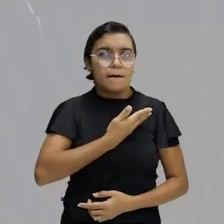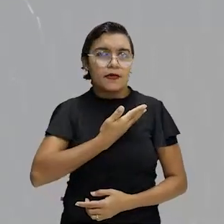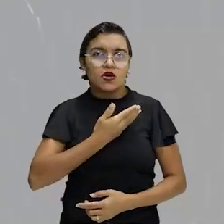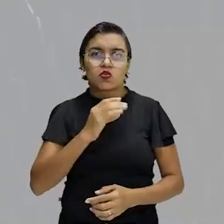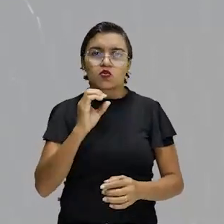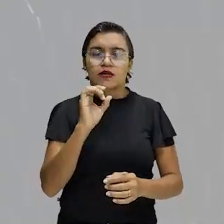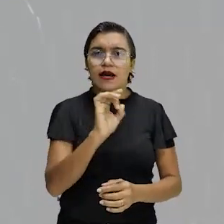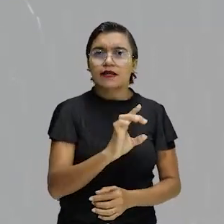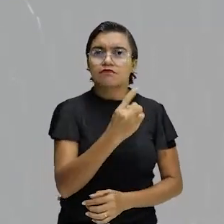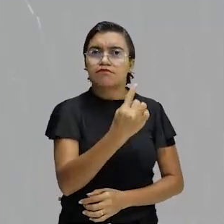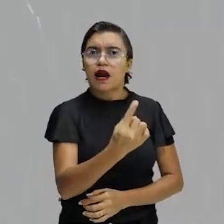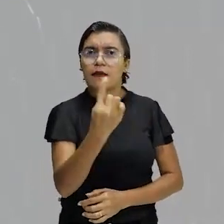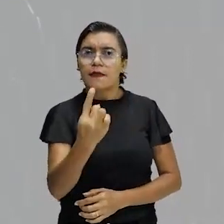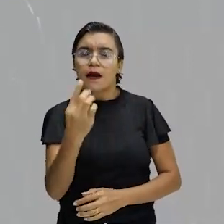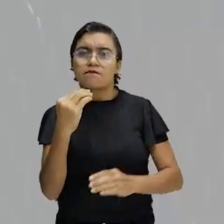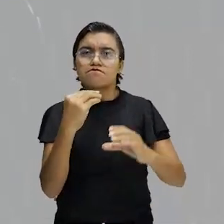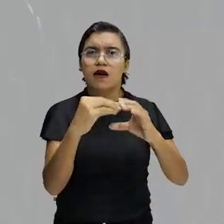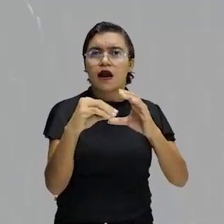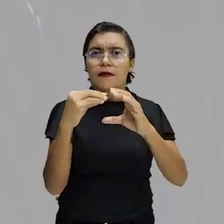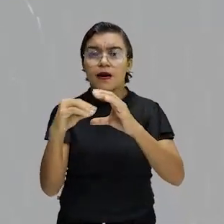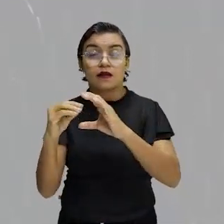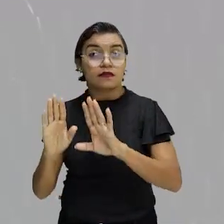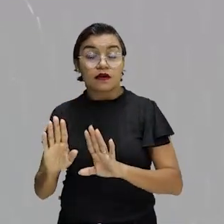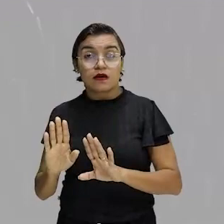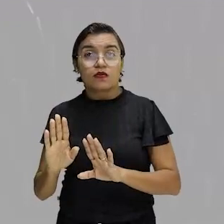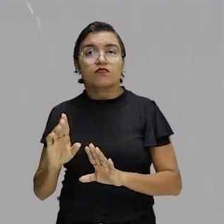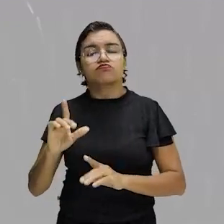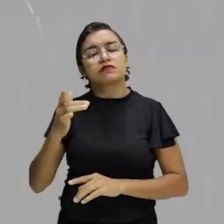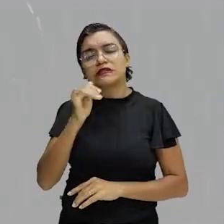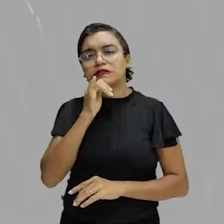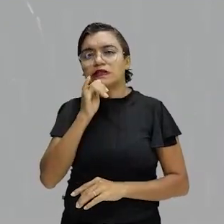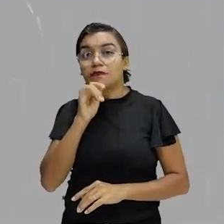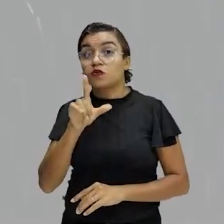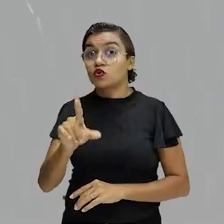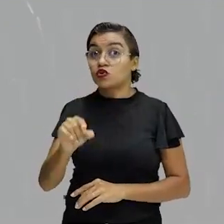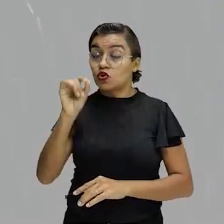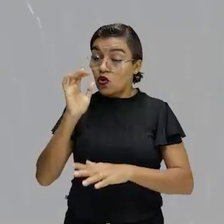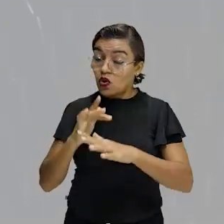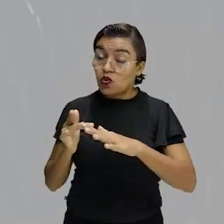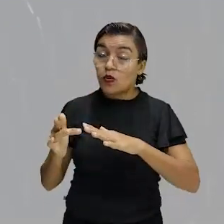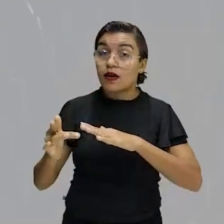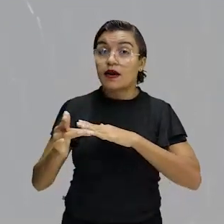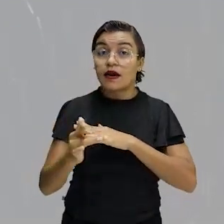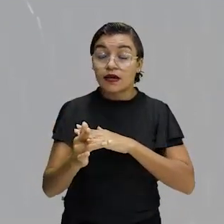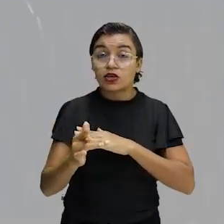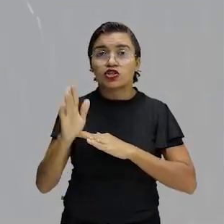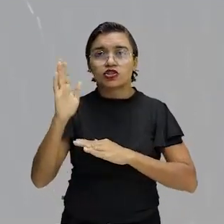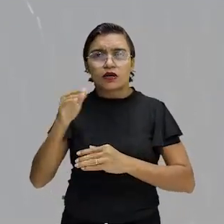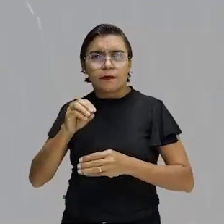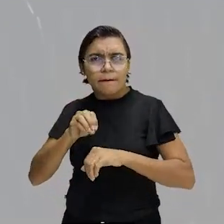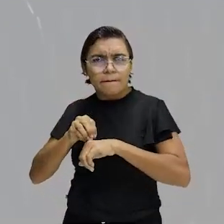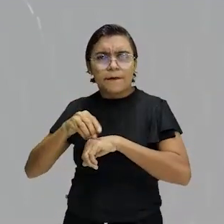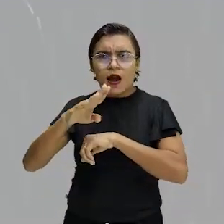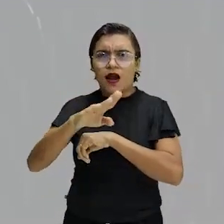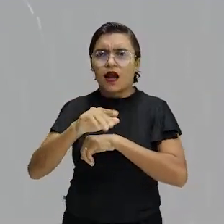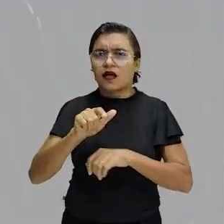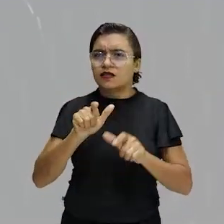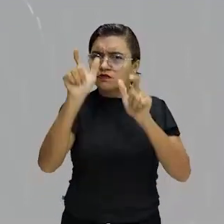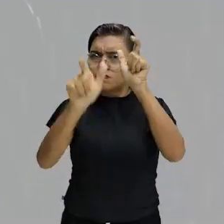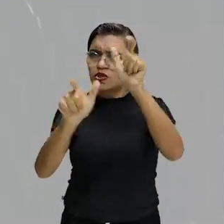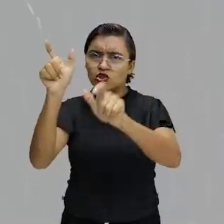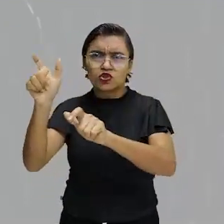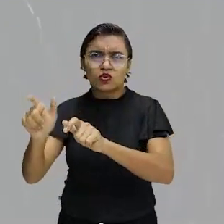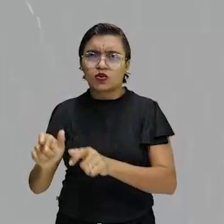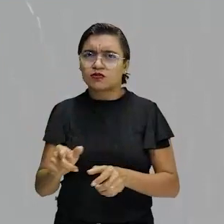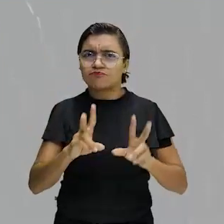Vocês iriam logo informar uma quantidade bem maior de pessoas, tanto conhecidas como pessoas que estão ali e não têm tanto contato